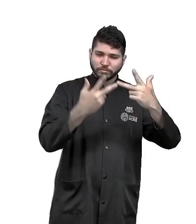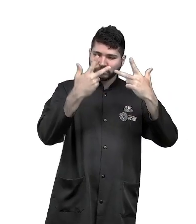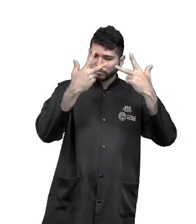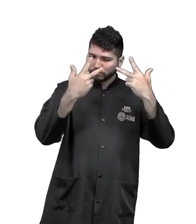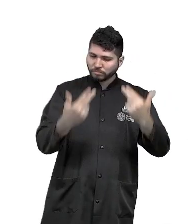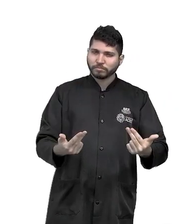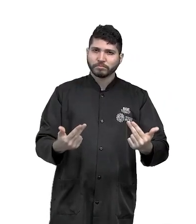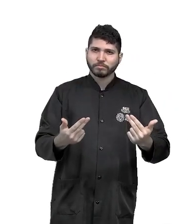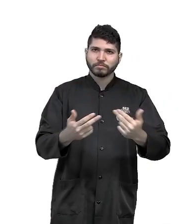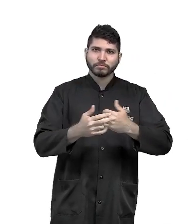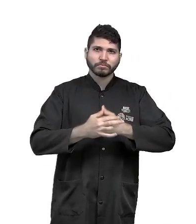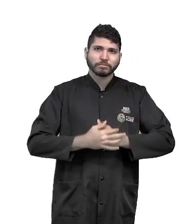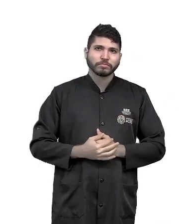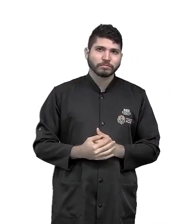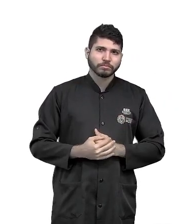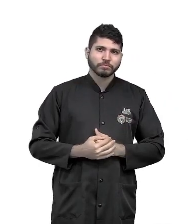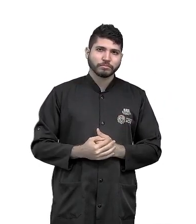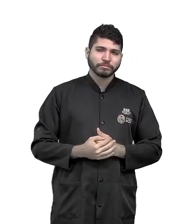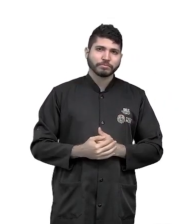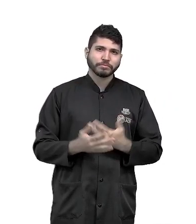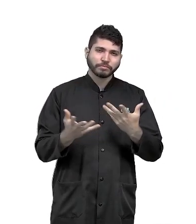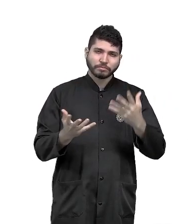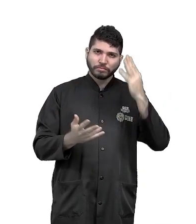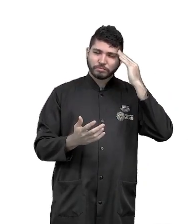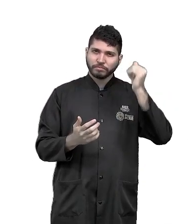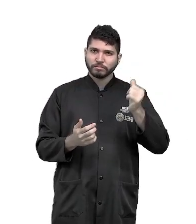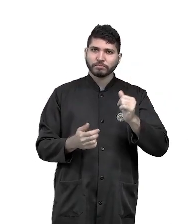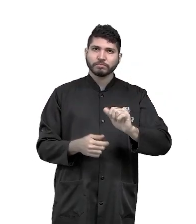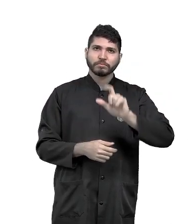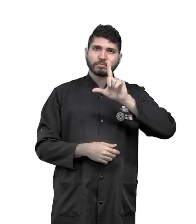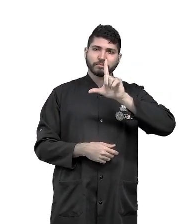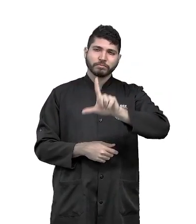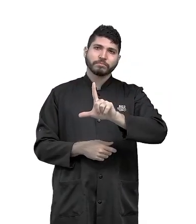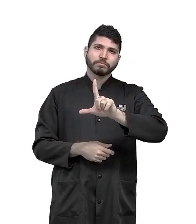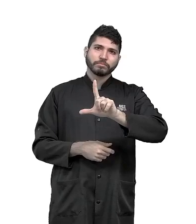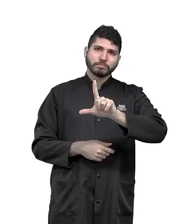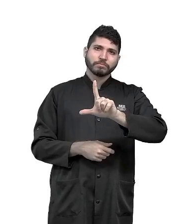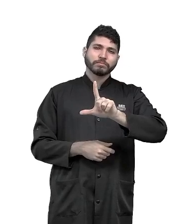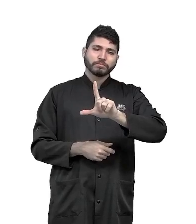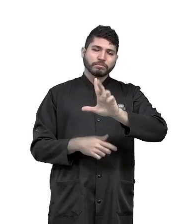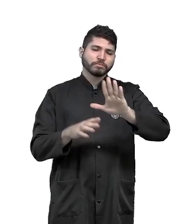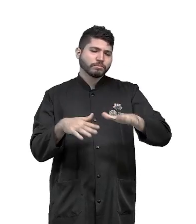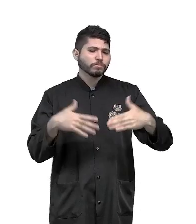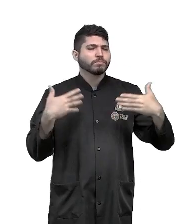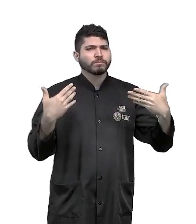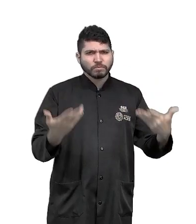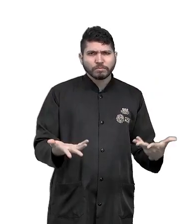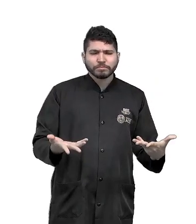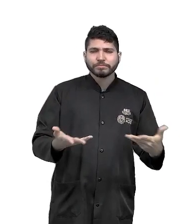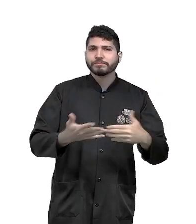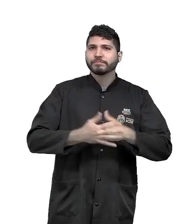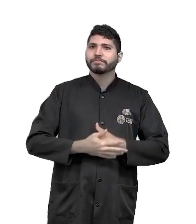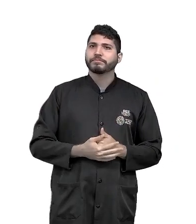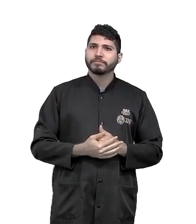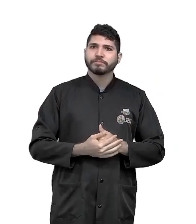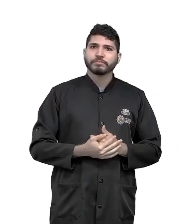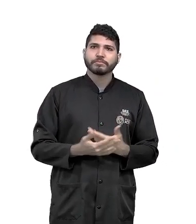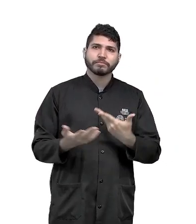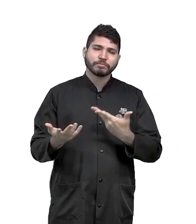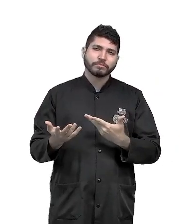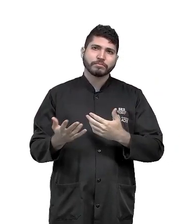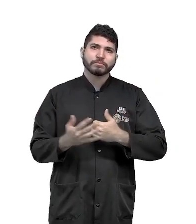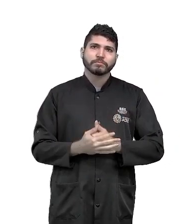iguais. Como ele quer saber qual é o lado, não é isso? Aí fica mais fácil de entender. Vamos lá? O artista